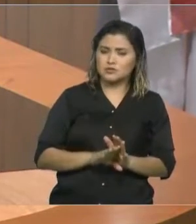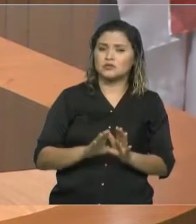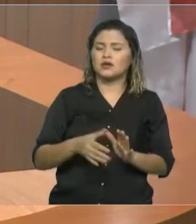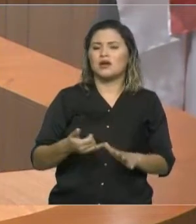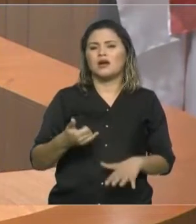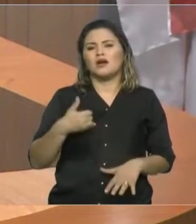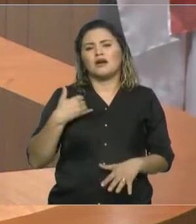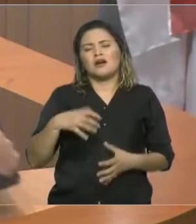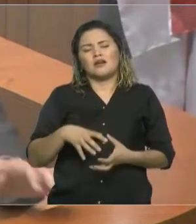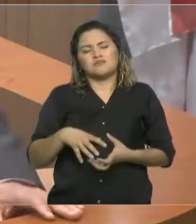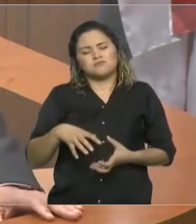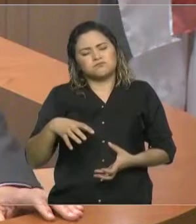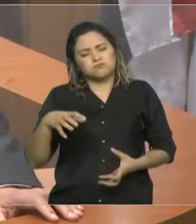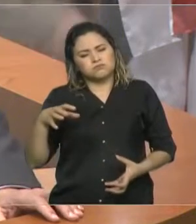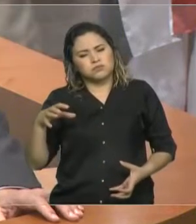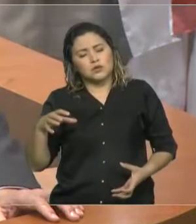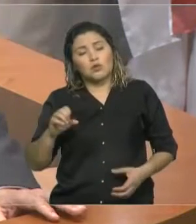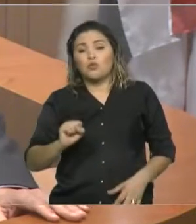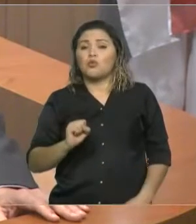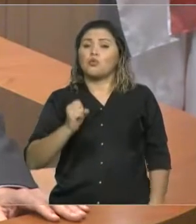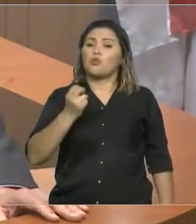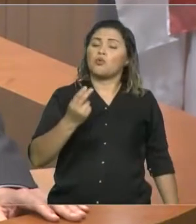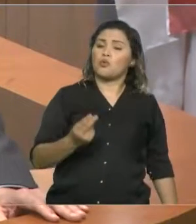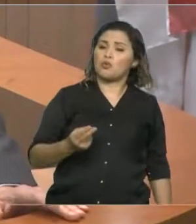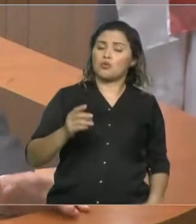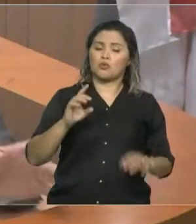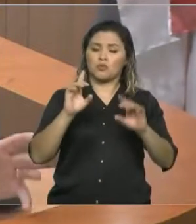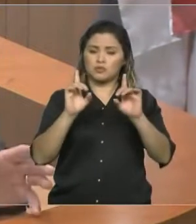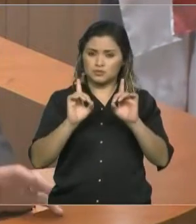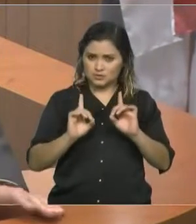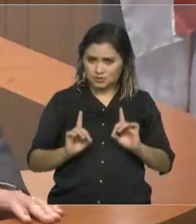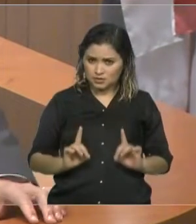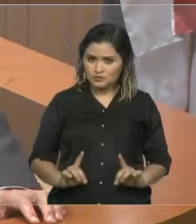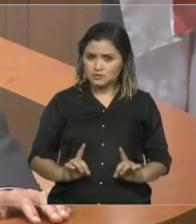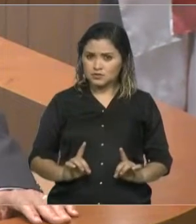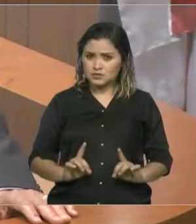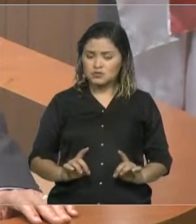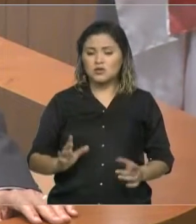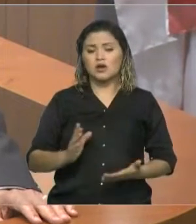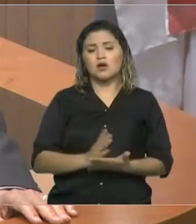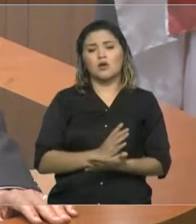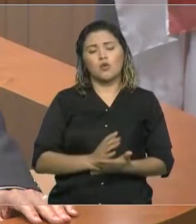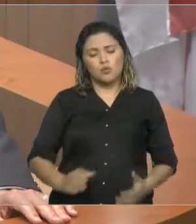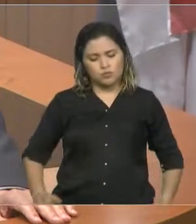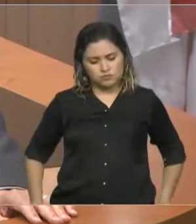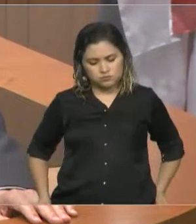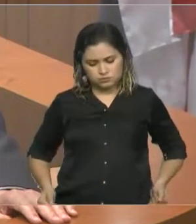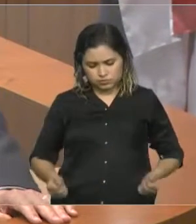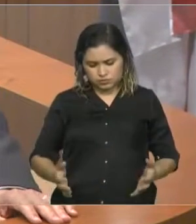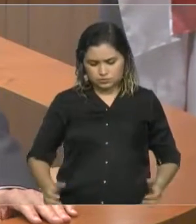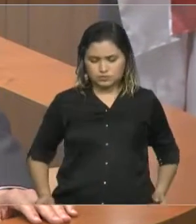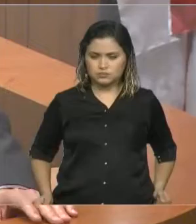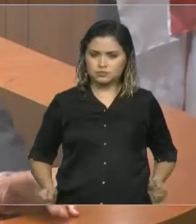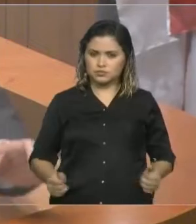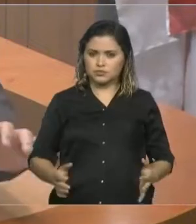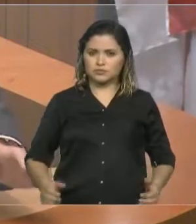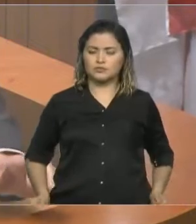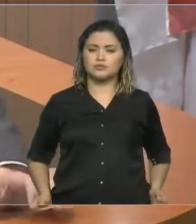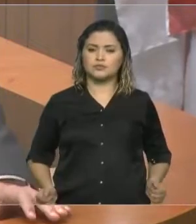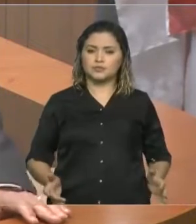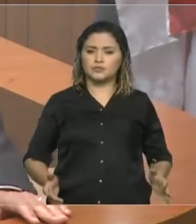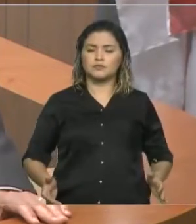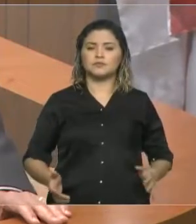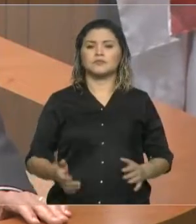pouco avançada, ou então com necessidades especiais, às vezes até em cadeira de roda, e não tem como